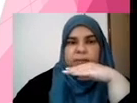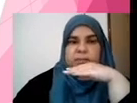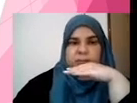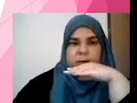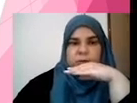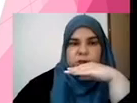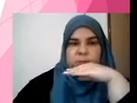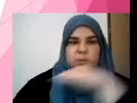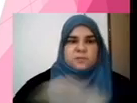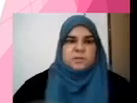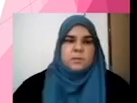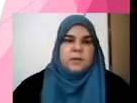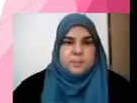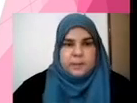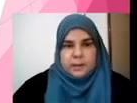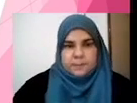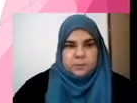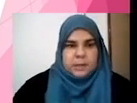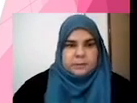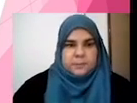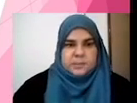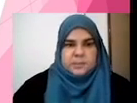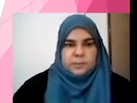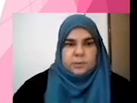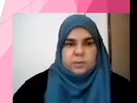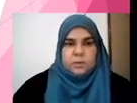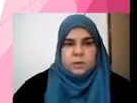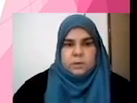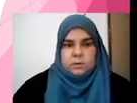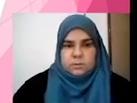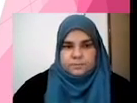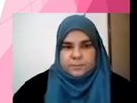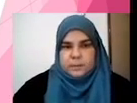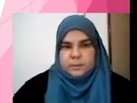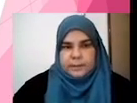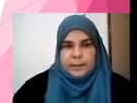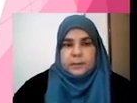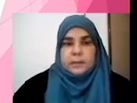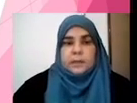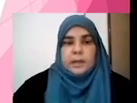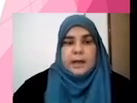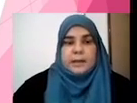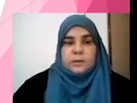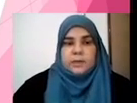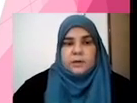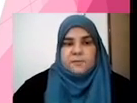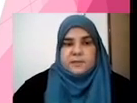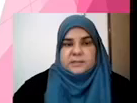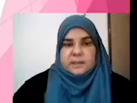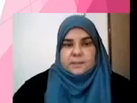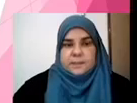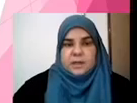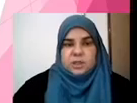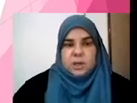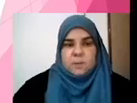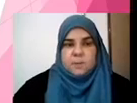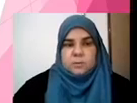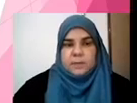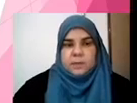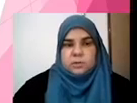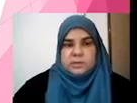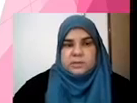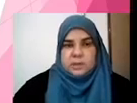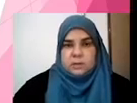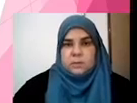meio. Mas se não, a gente pode fazer uma recapitulada. Por exemplo, aqui eu tenho um ângulo, né? Aí, o que que eu vou fazer para achar o